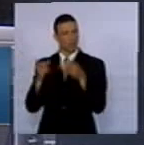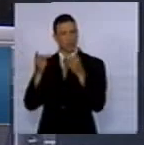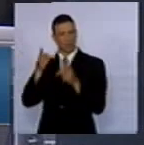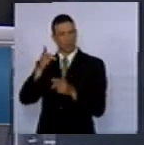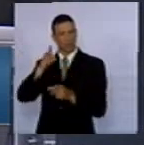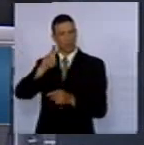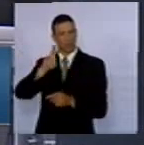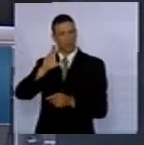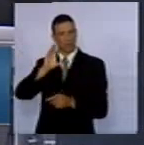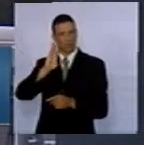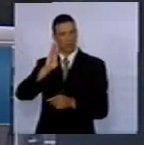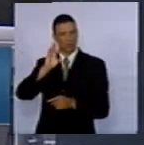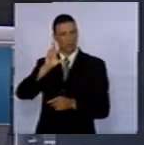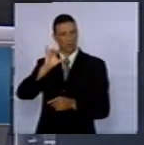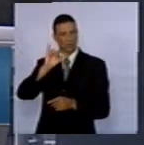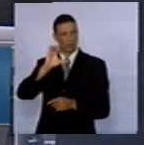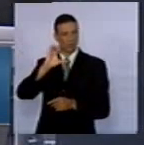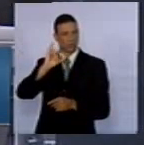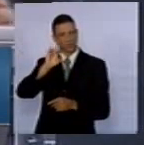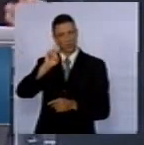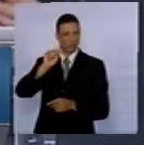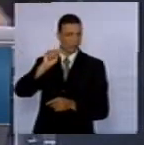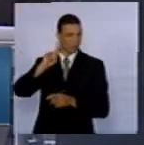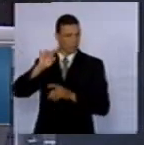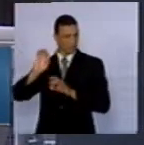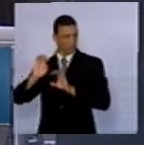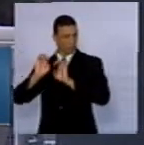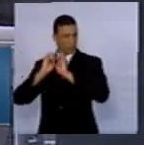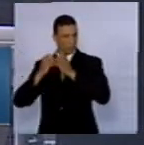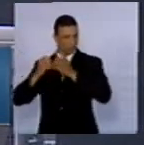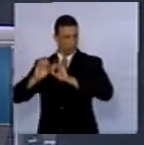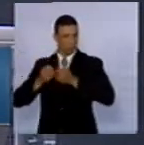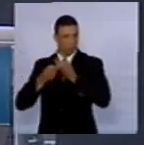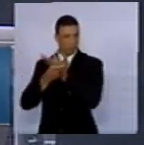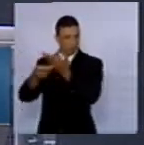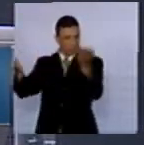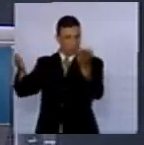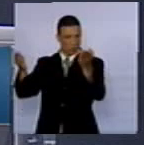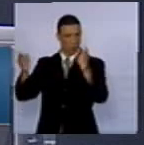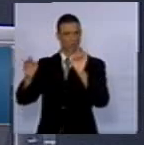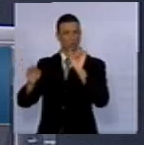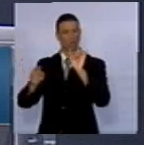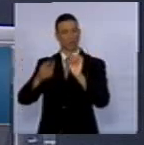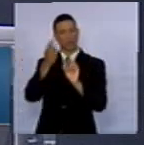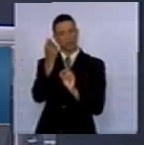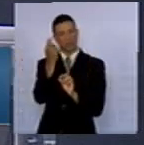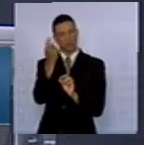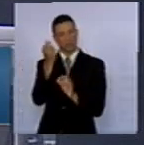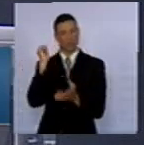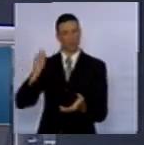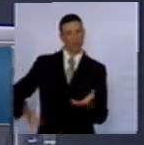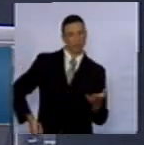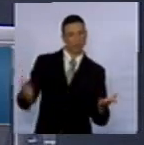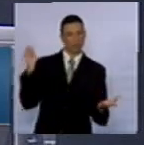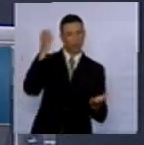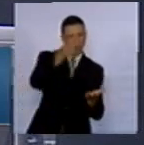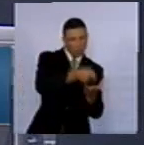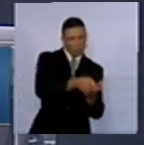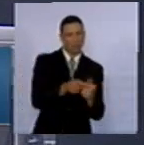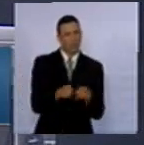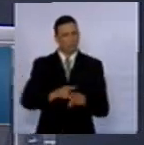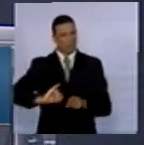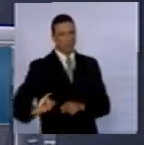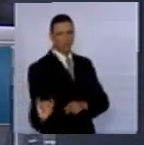nada impediria financiado por assinatura e